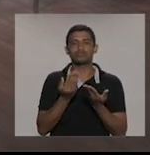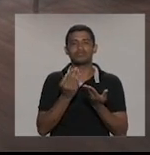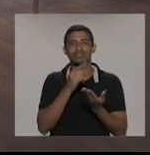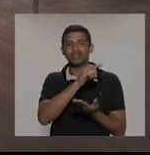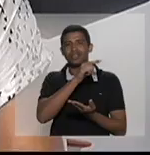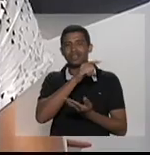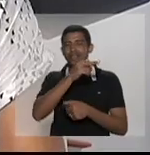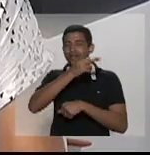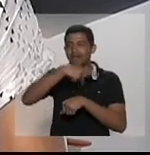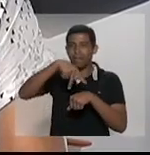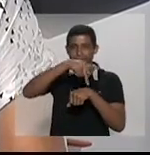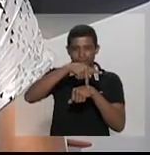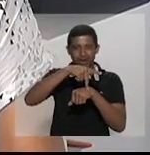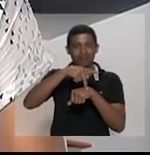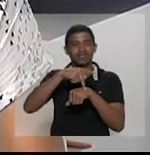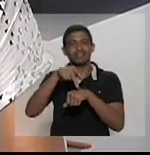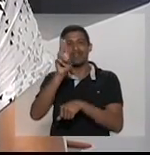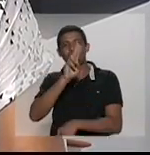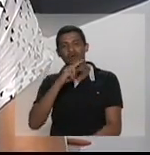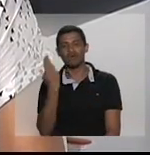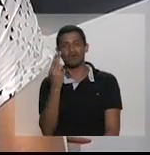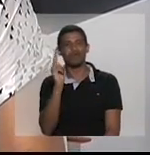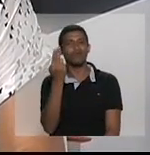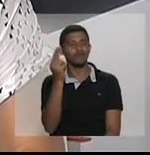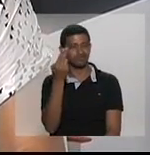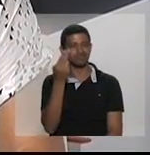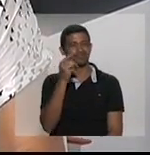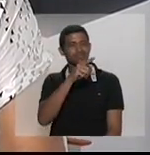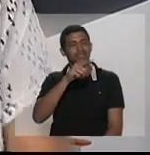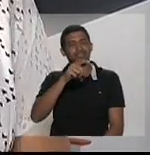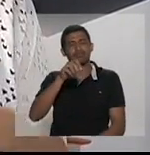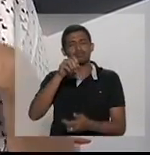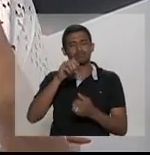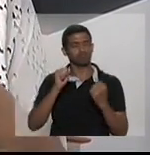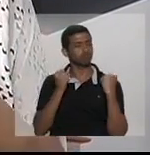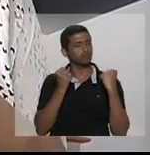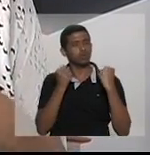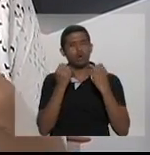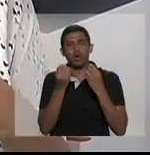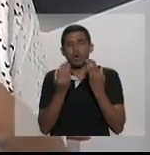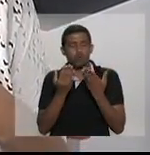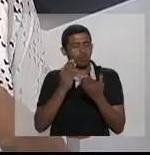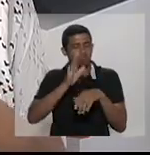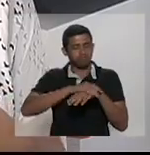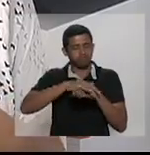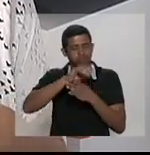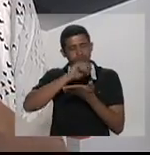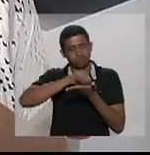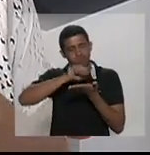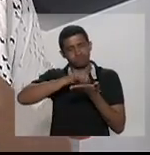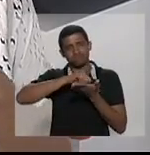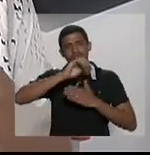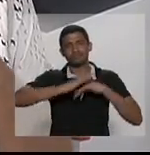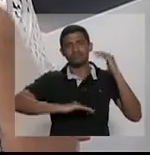também latino-americano, né, um escritor uruguaio, e ele tem, assim, na força da